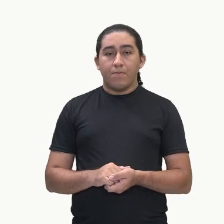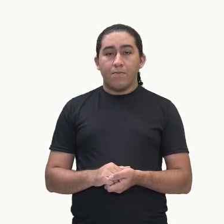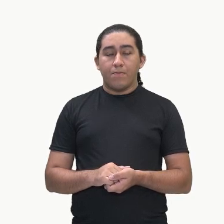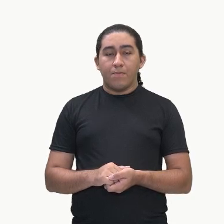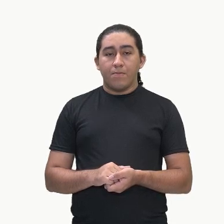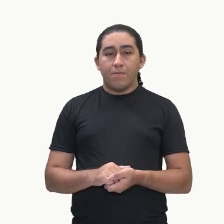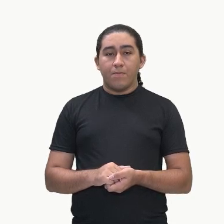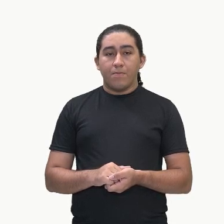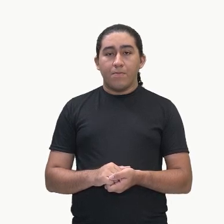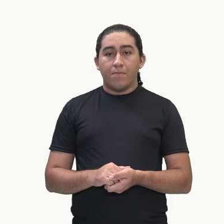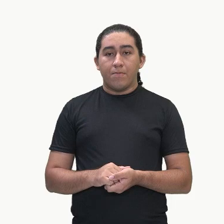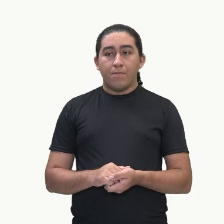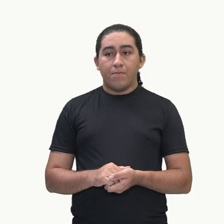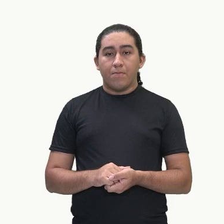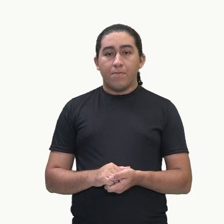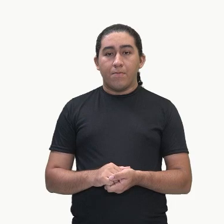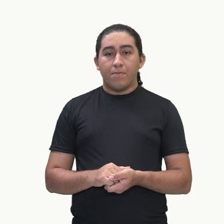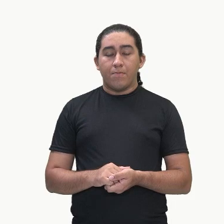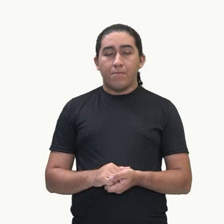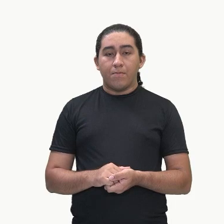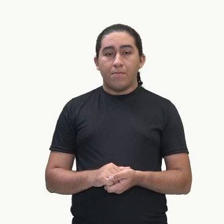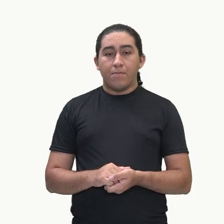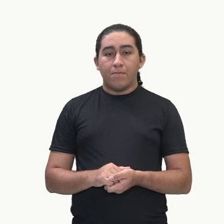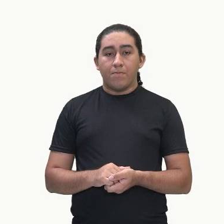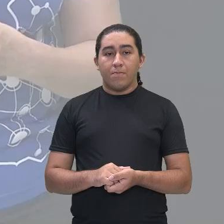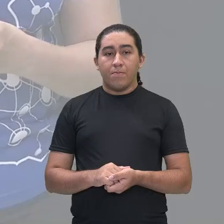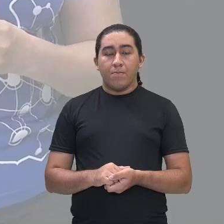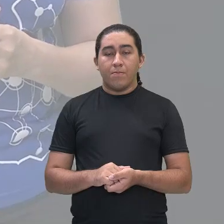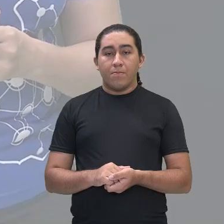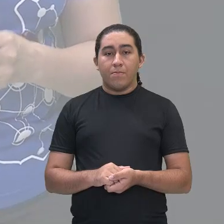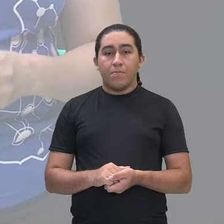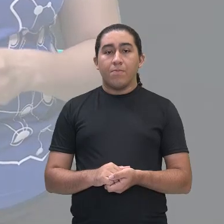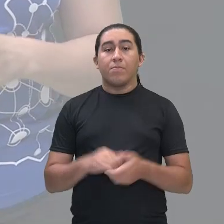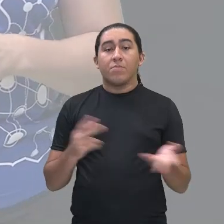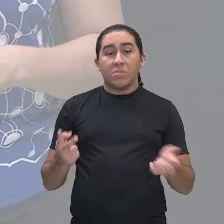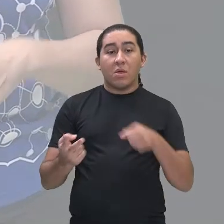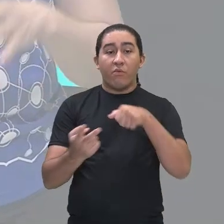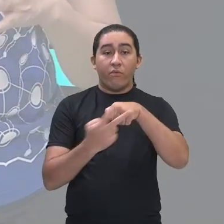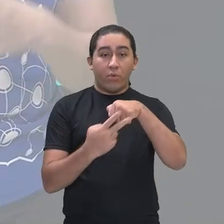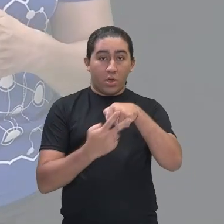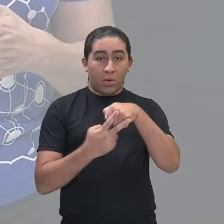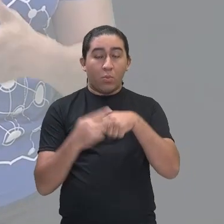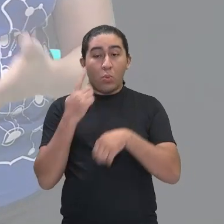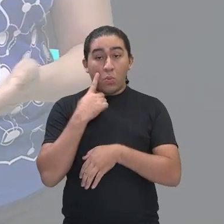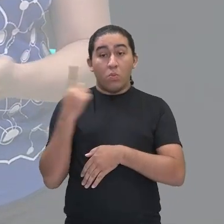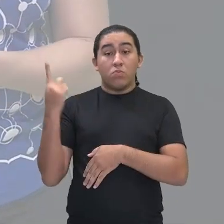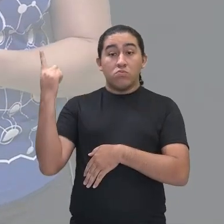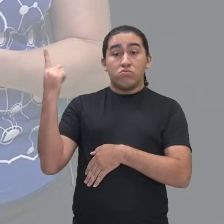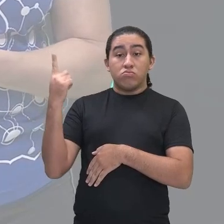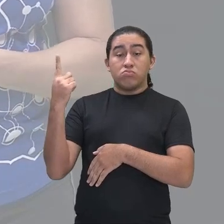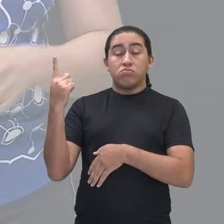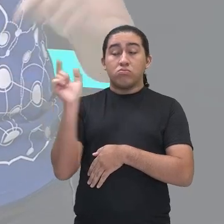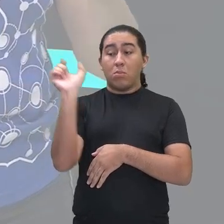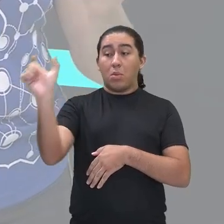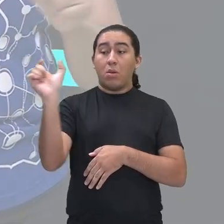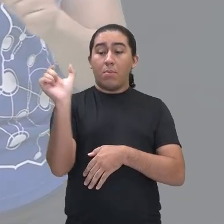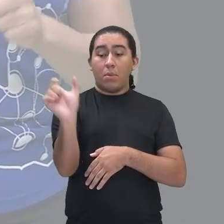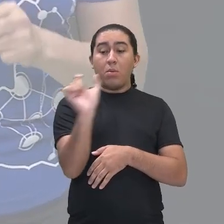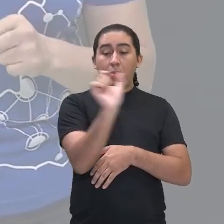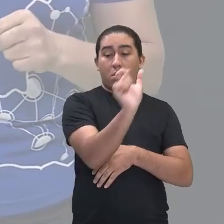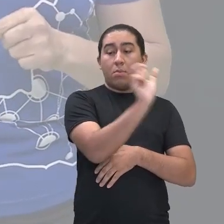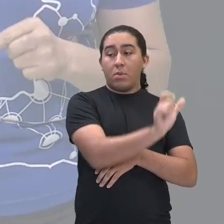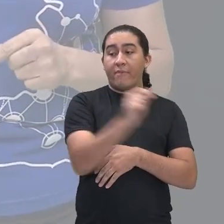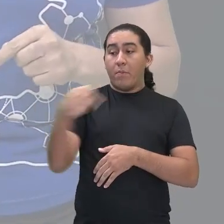Então, os verbos, dos 4 primeiros verbos, queria, soubesse, está, ficou. Então, os